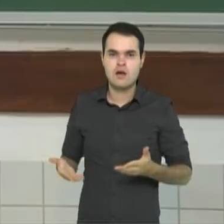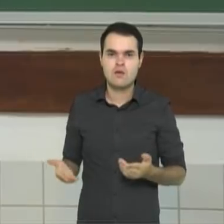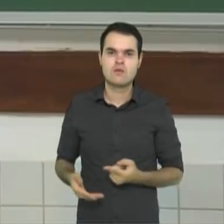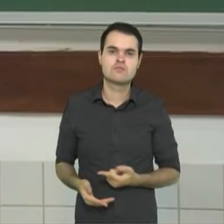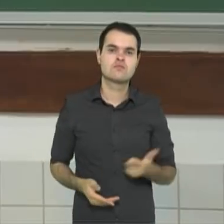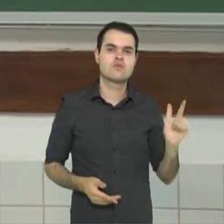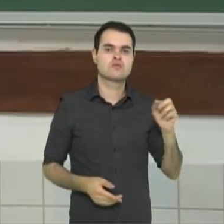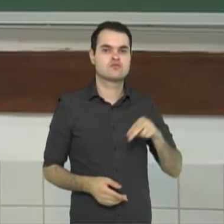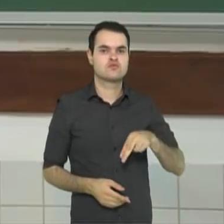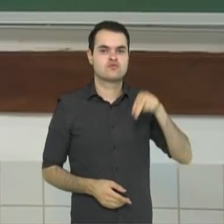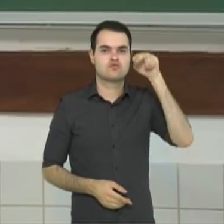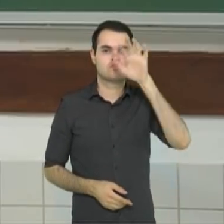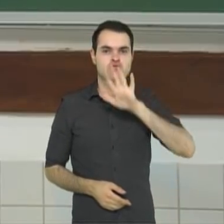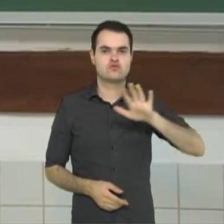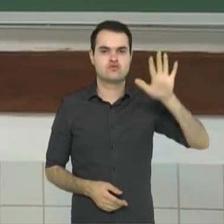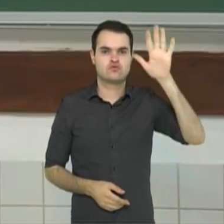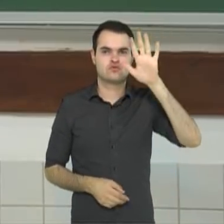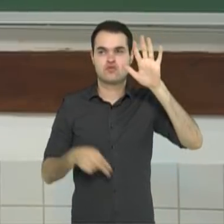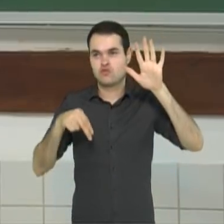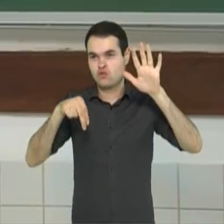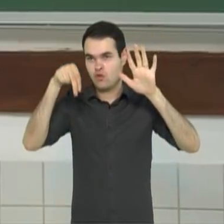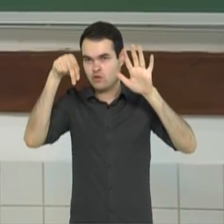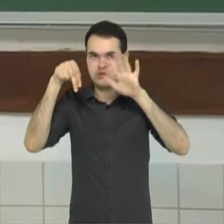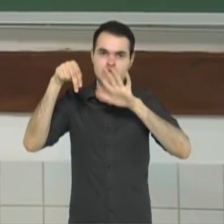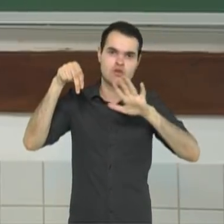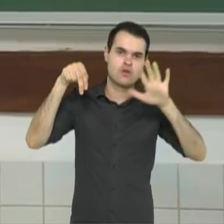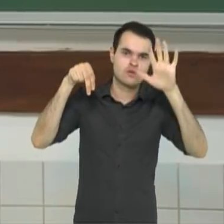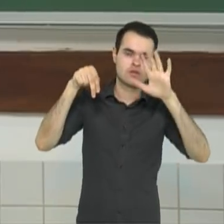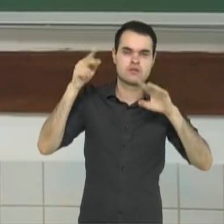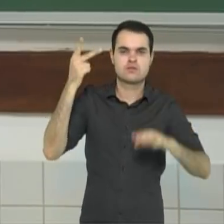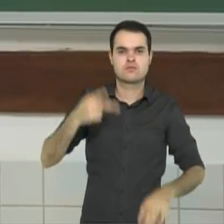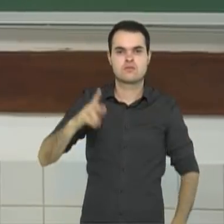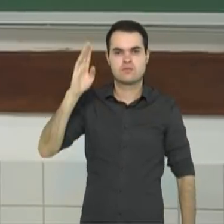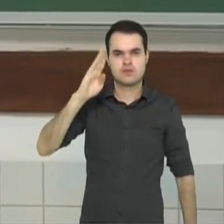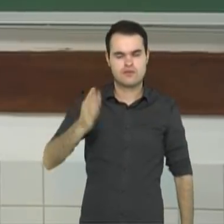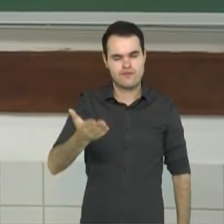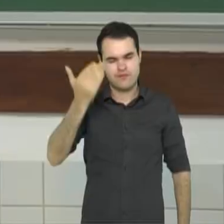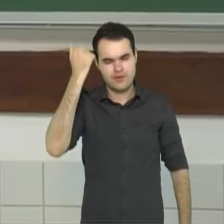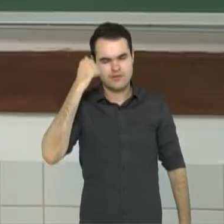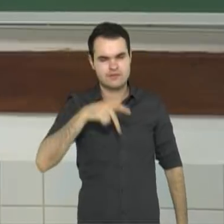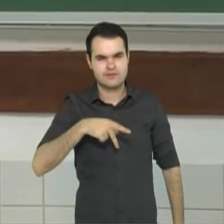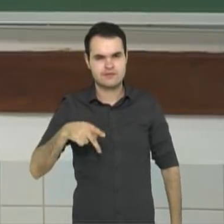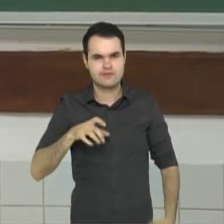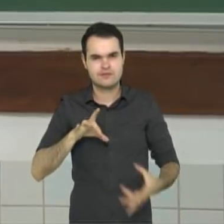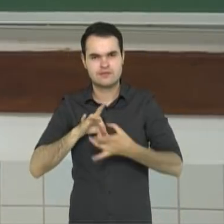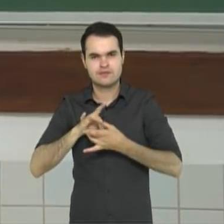do Nordeste, Norte e Nordeste do nosso país. Então, vem com a prof.